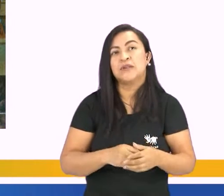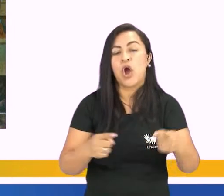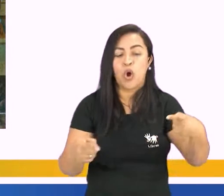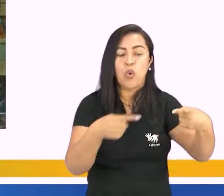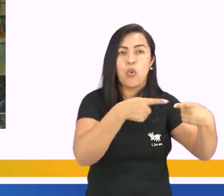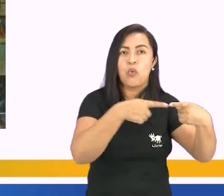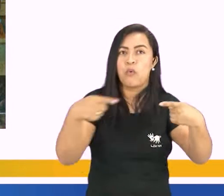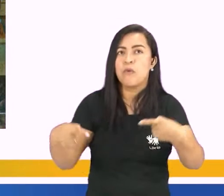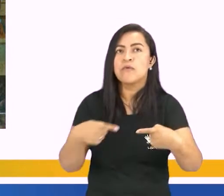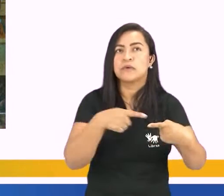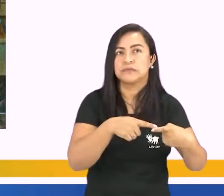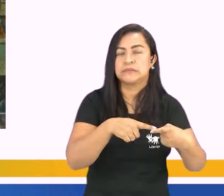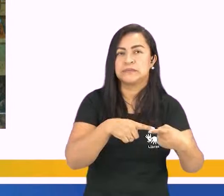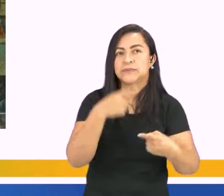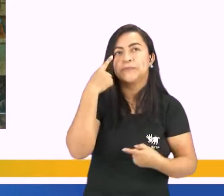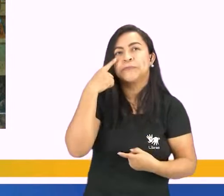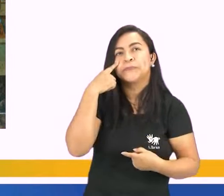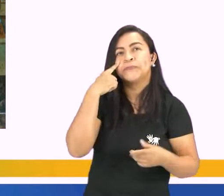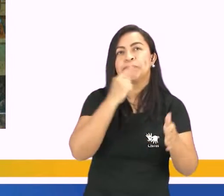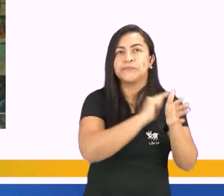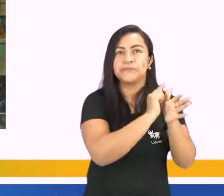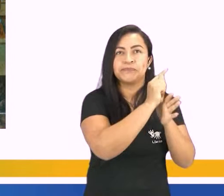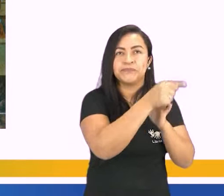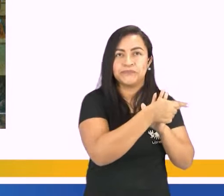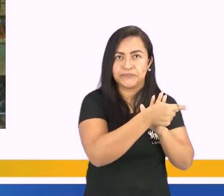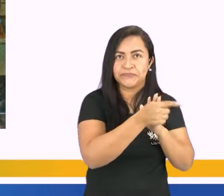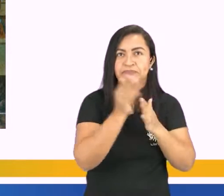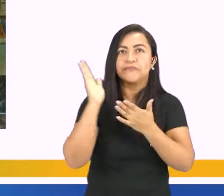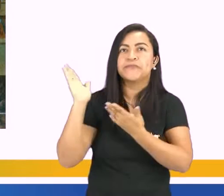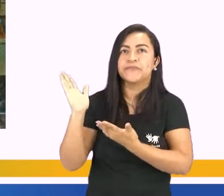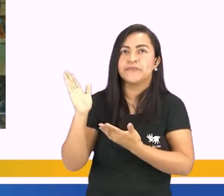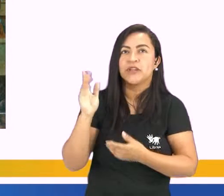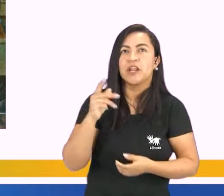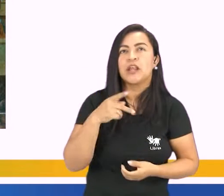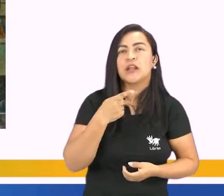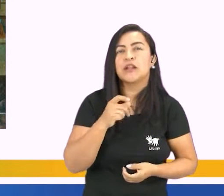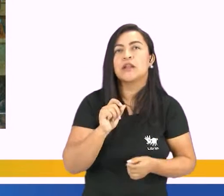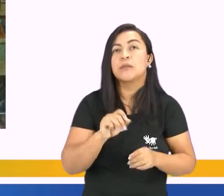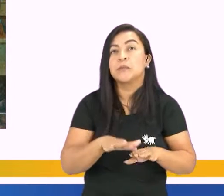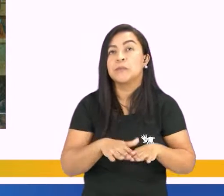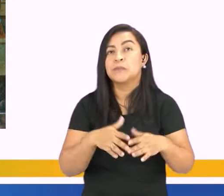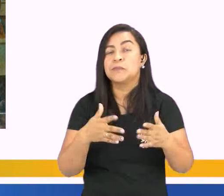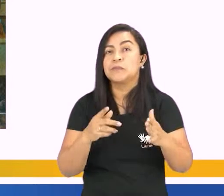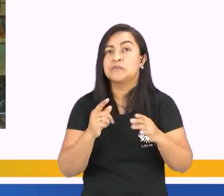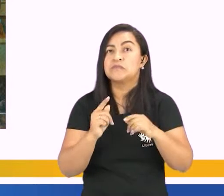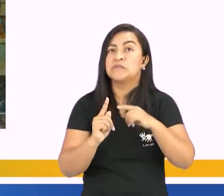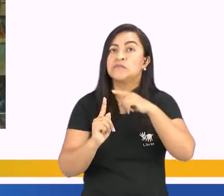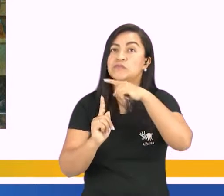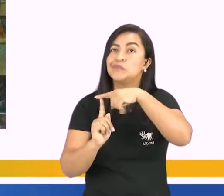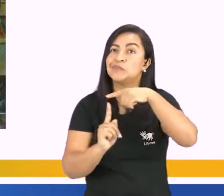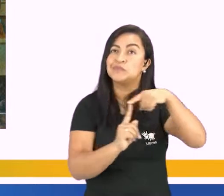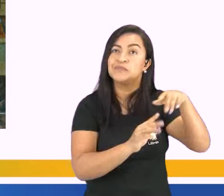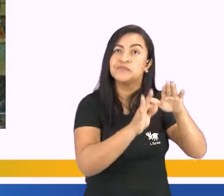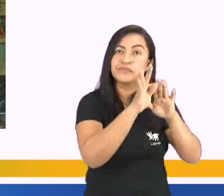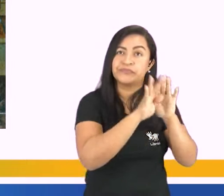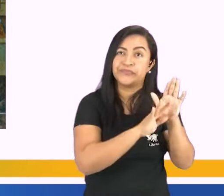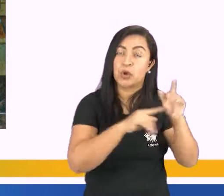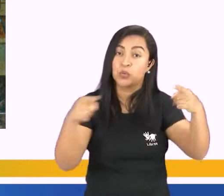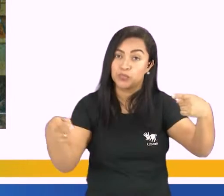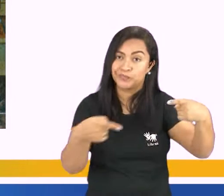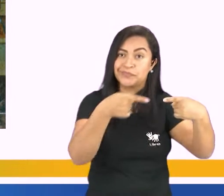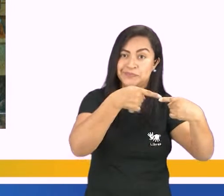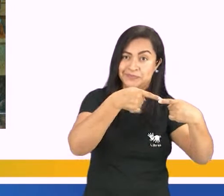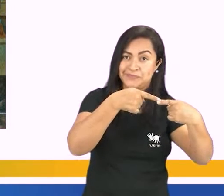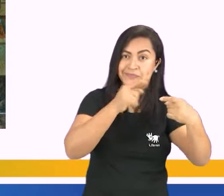seguinte: mira los géneros textuales abajo e di em qual tipo textual se encaixa.